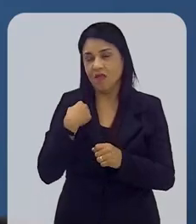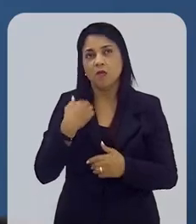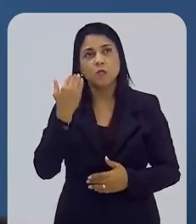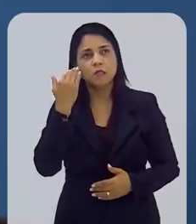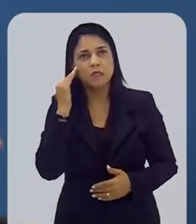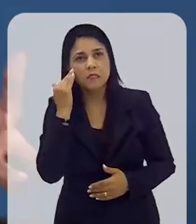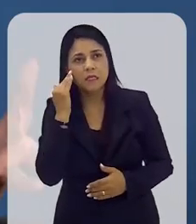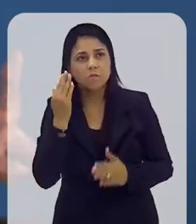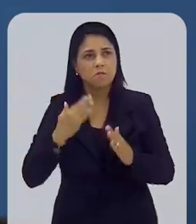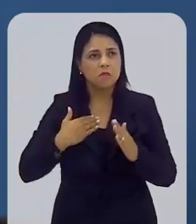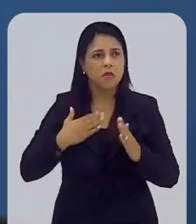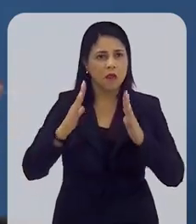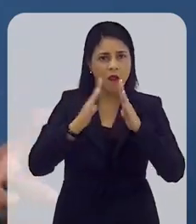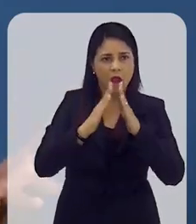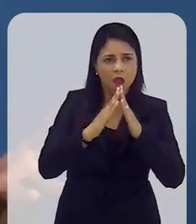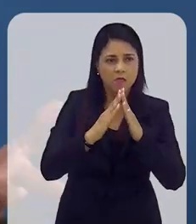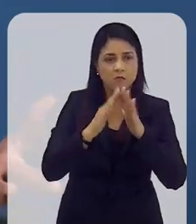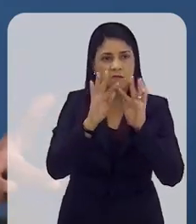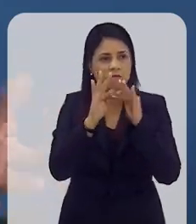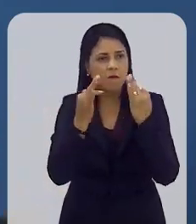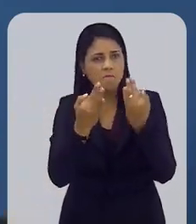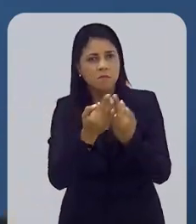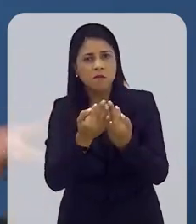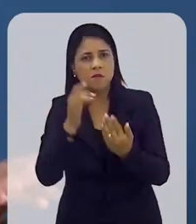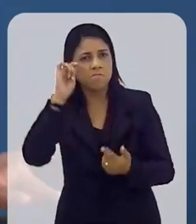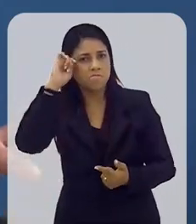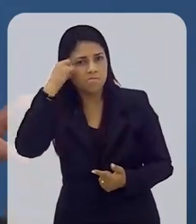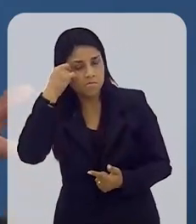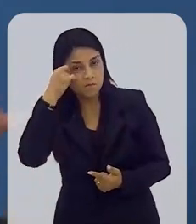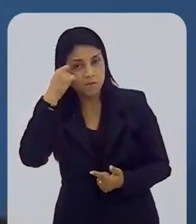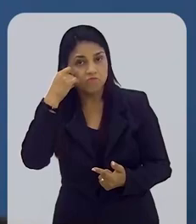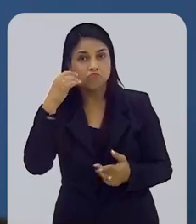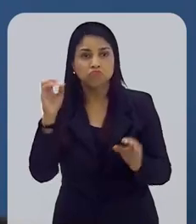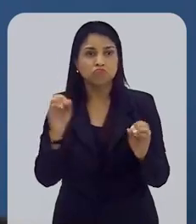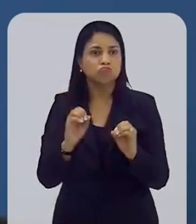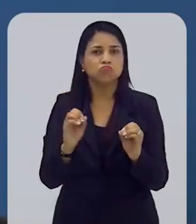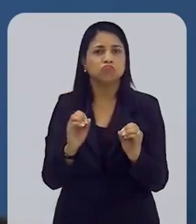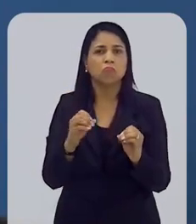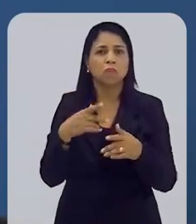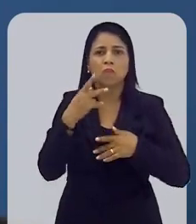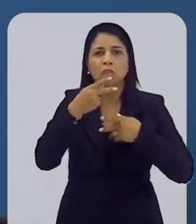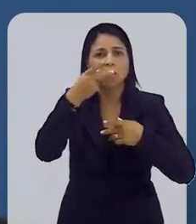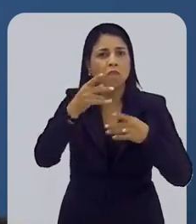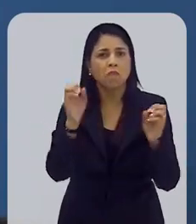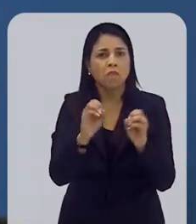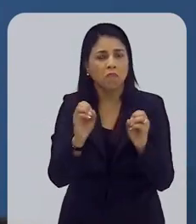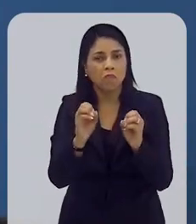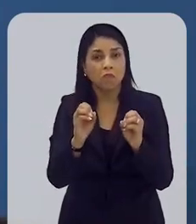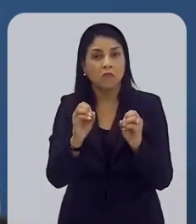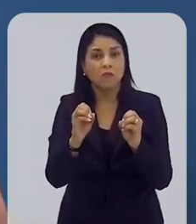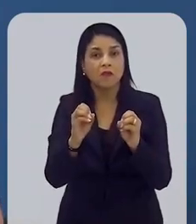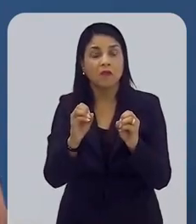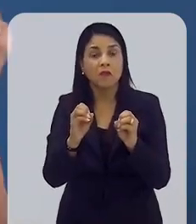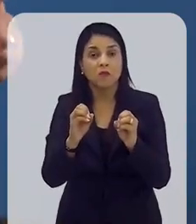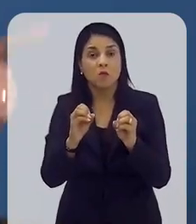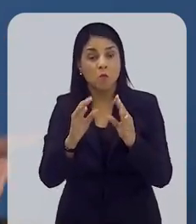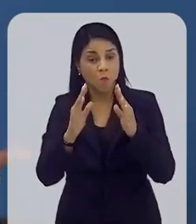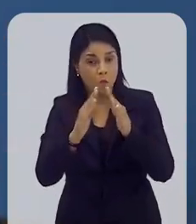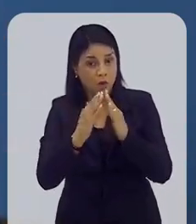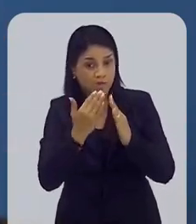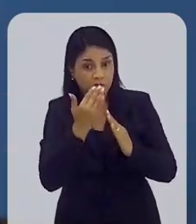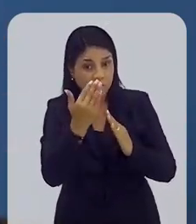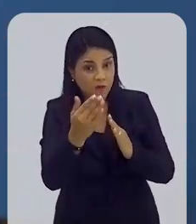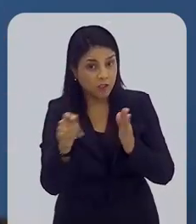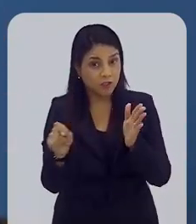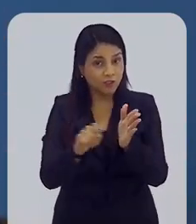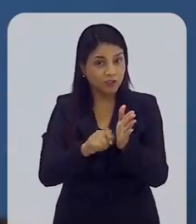compreender tudo isso, porque na minha casa eu nasci num lar de família preta, onde não se falava, porque era um lar que nasceu, lembre-se que eu morava em frente a uma boca de